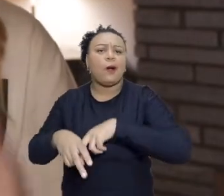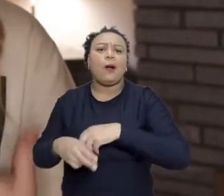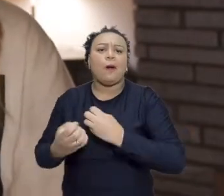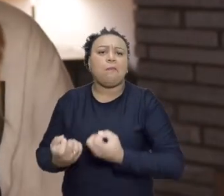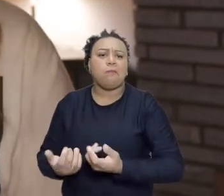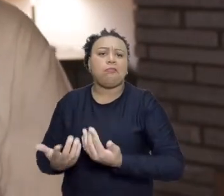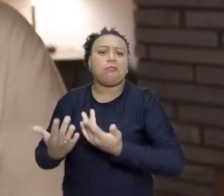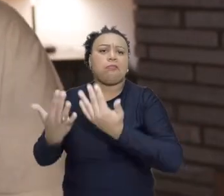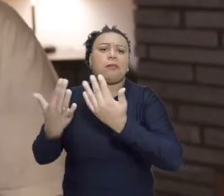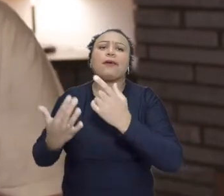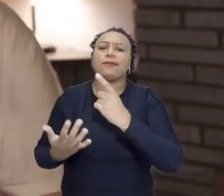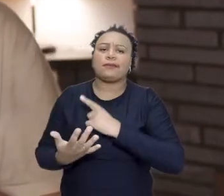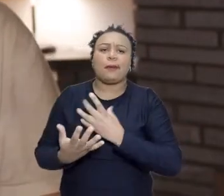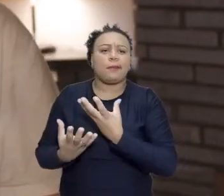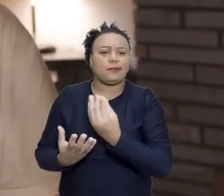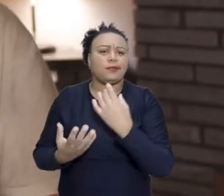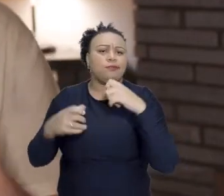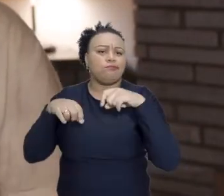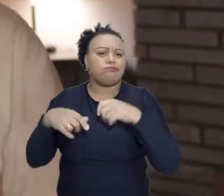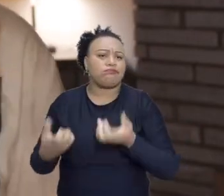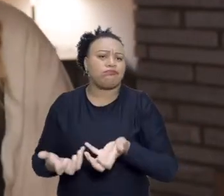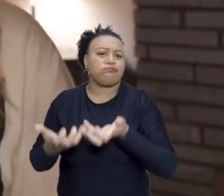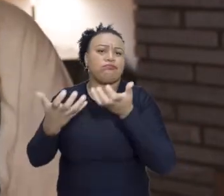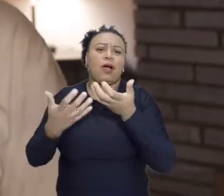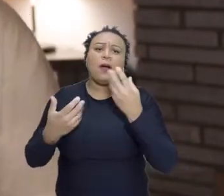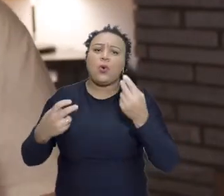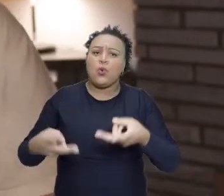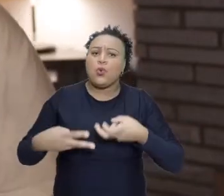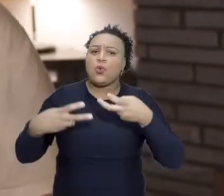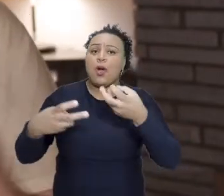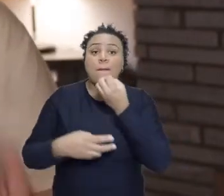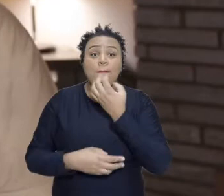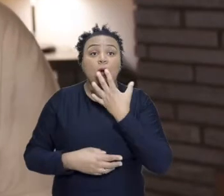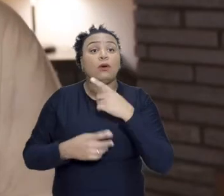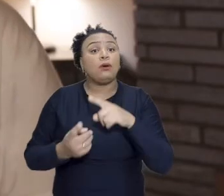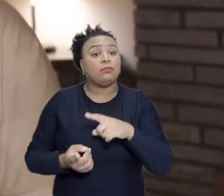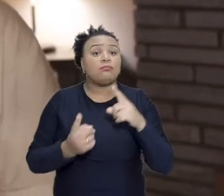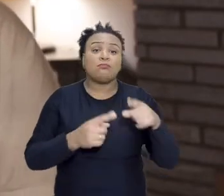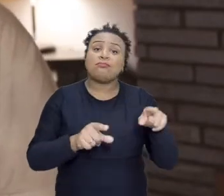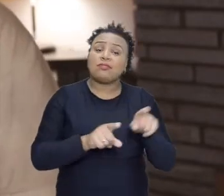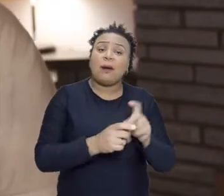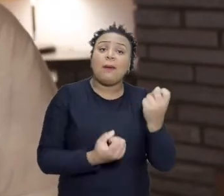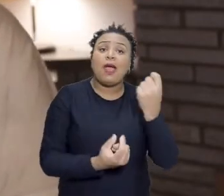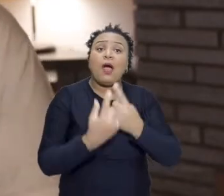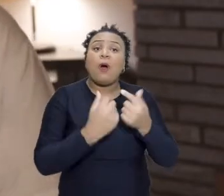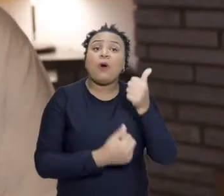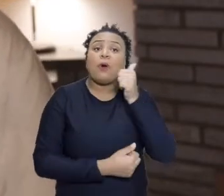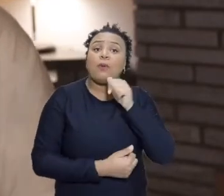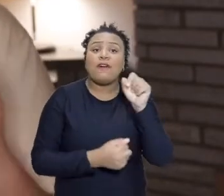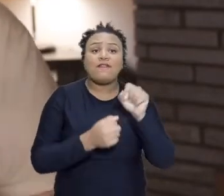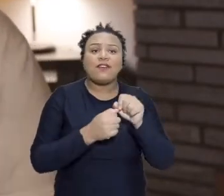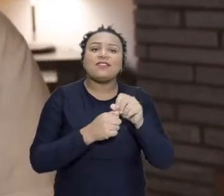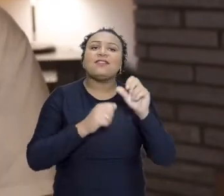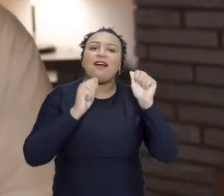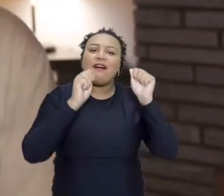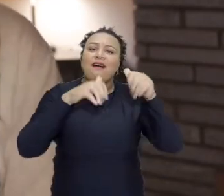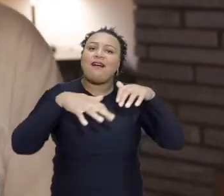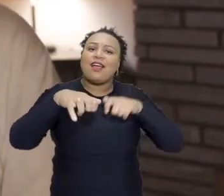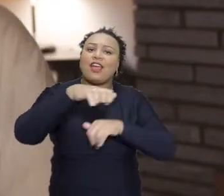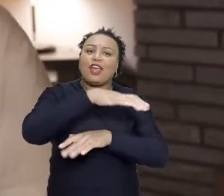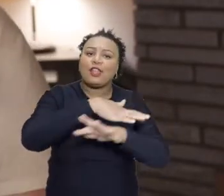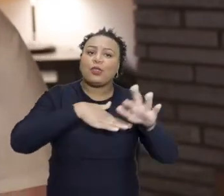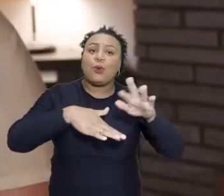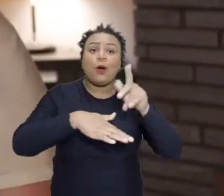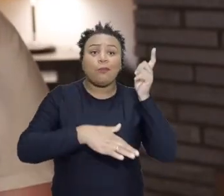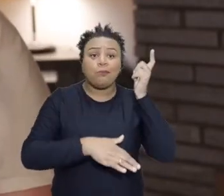terras serem férteis, para ser um ano de colheita boa, como também algumas mulheres faziam esses rituais para poder